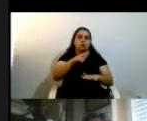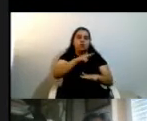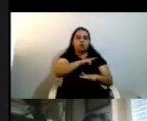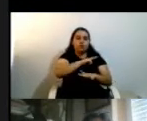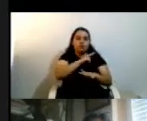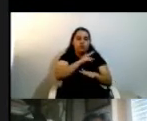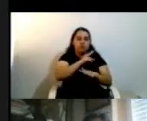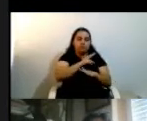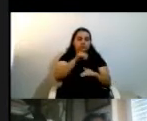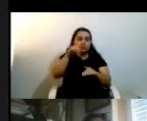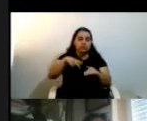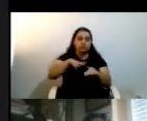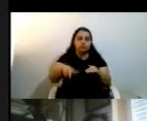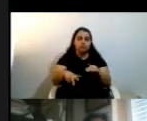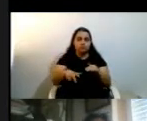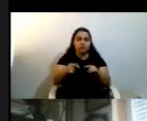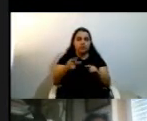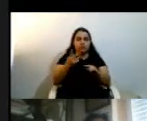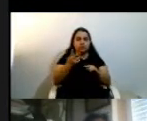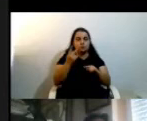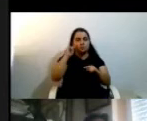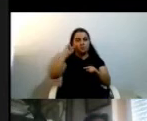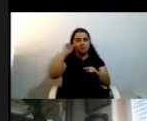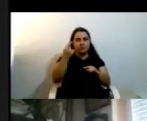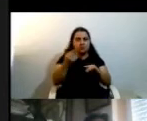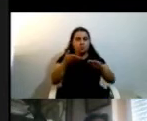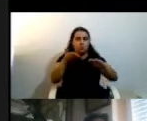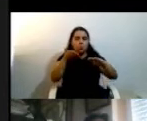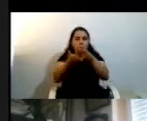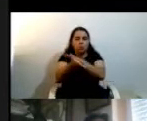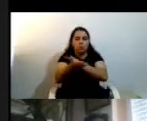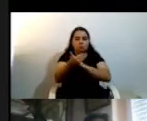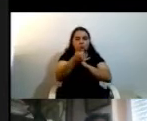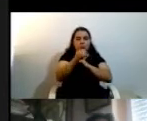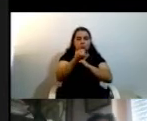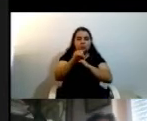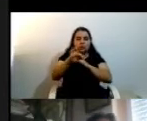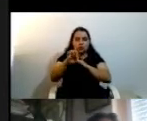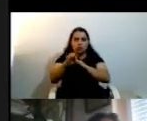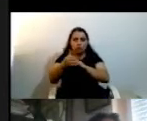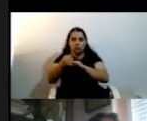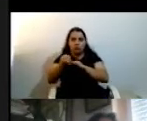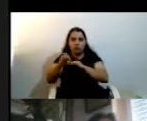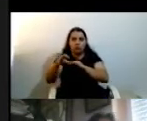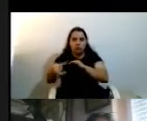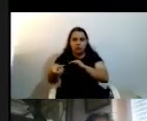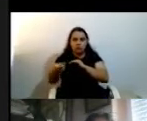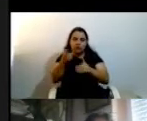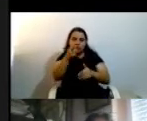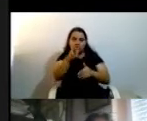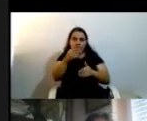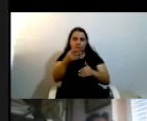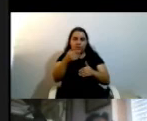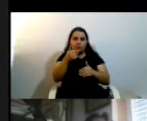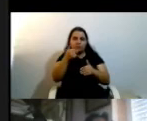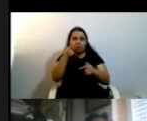especial só ter passado à segunda fase em 2018 ou 2019, ou seja, é uma realidade bastante contrastante. Na verdade, os